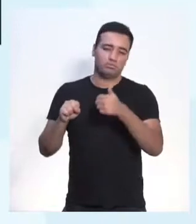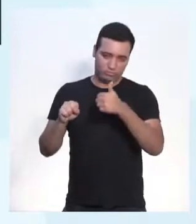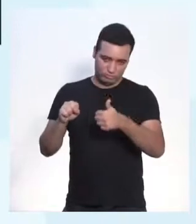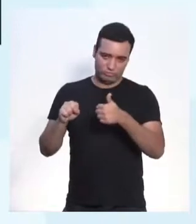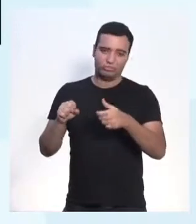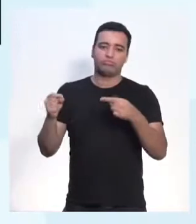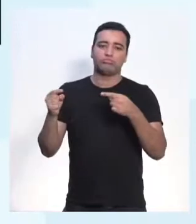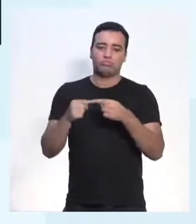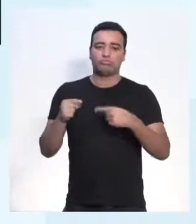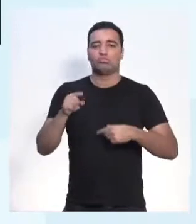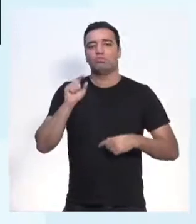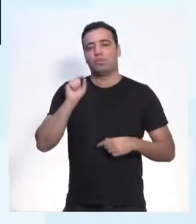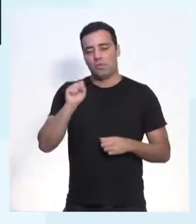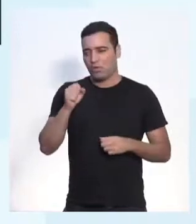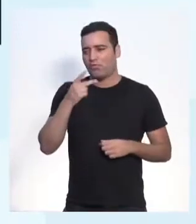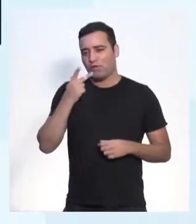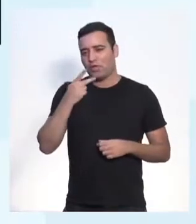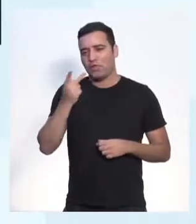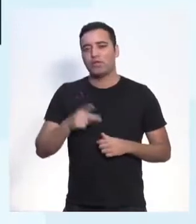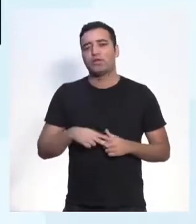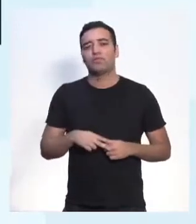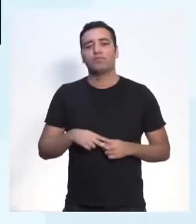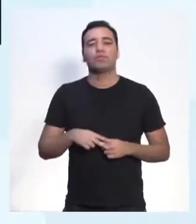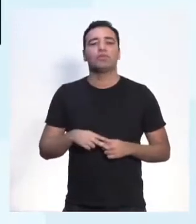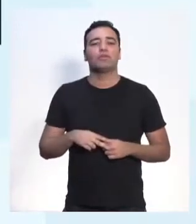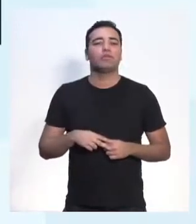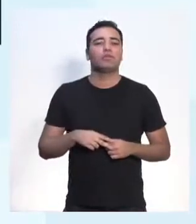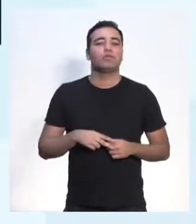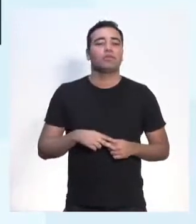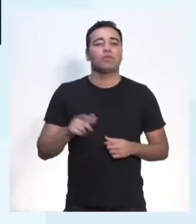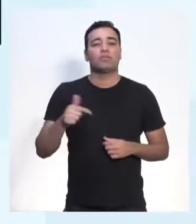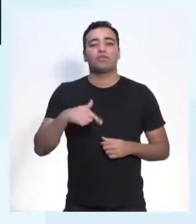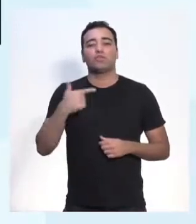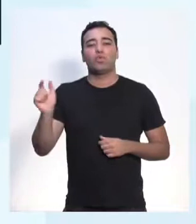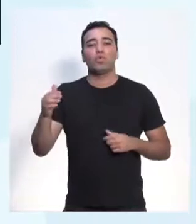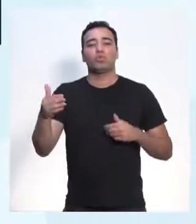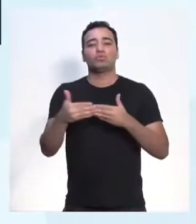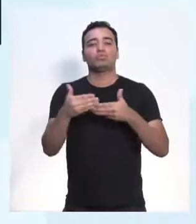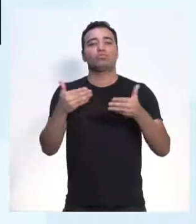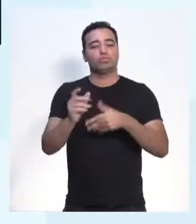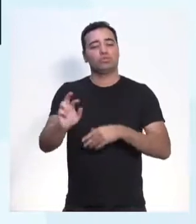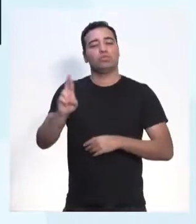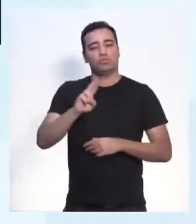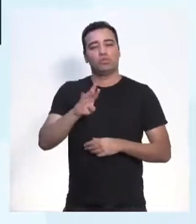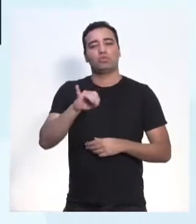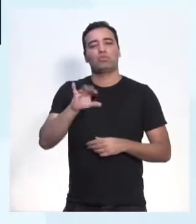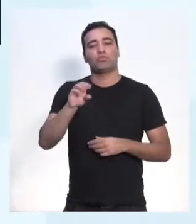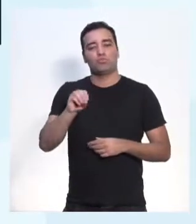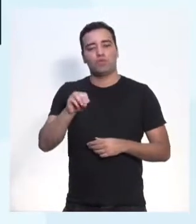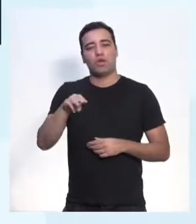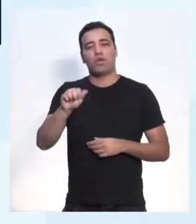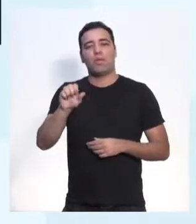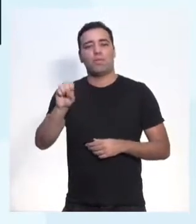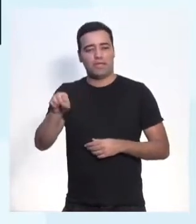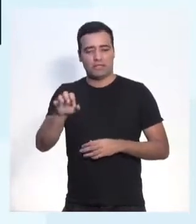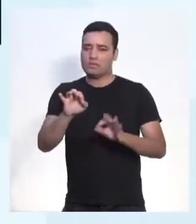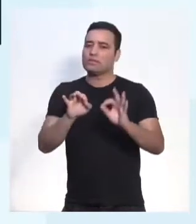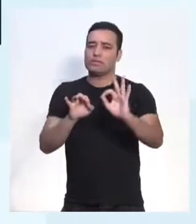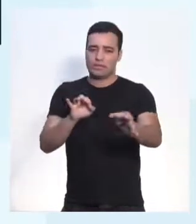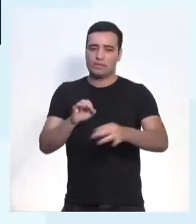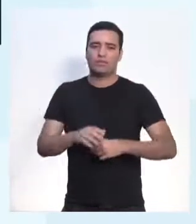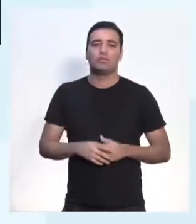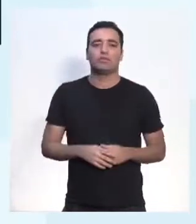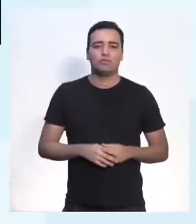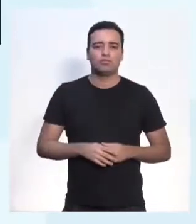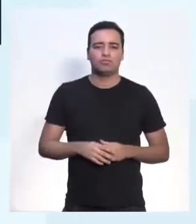biomass. Pode falar o nome também, não tem problema. Vamos lá. Isso, vamos lá. Vamos para o próximo então. Então já responderam biomass, muito bem. Vamos para a próxima imagem. Está